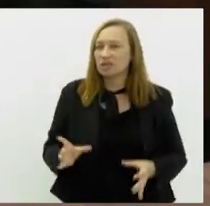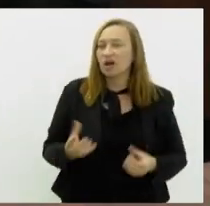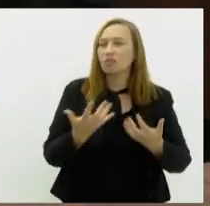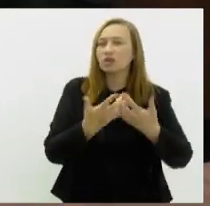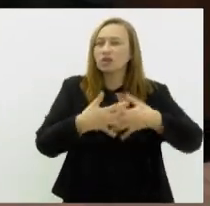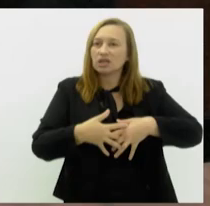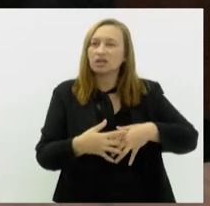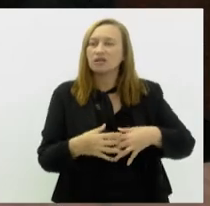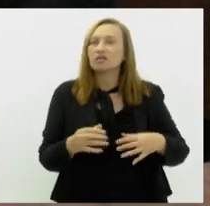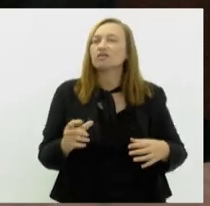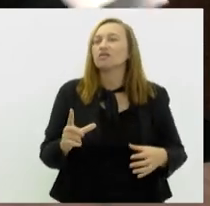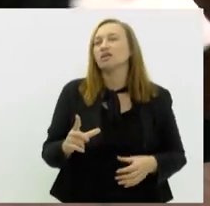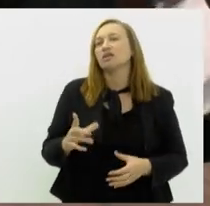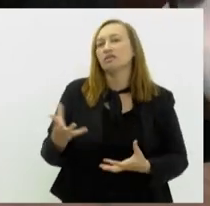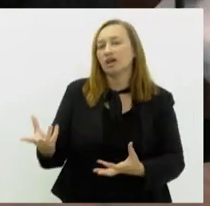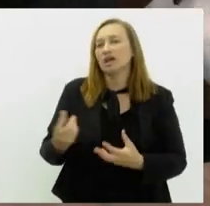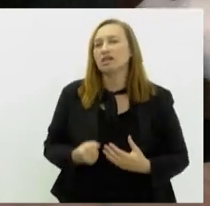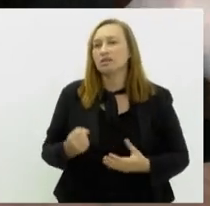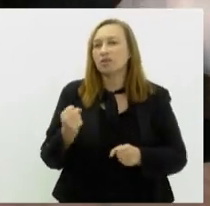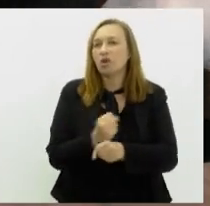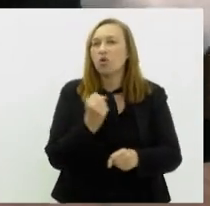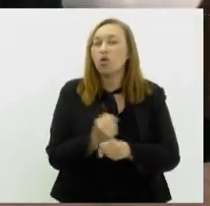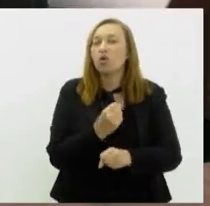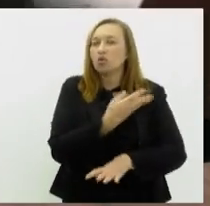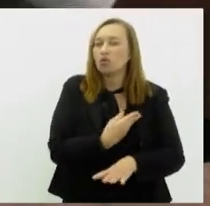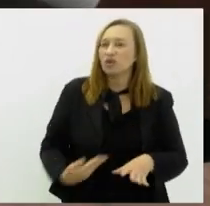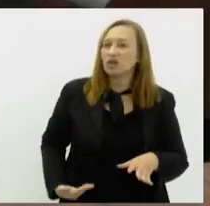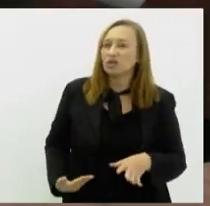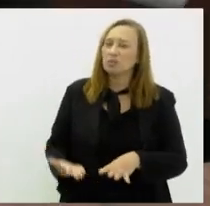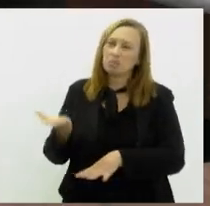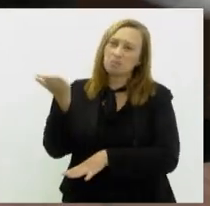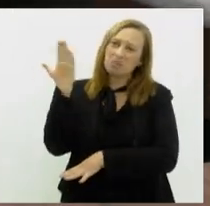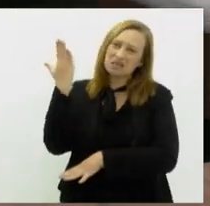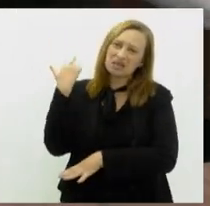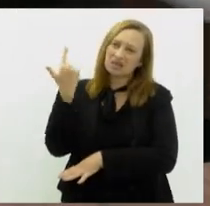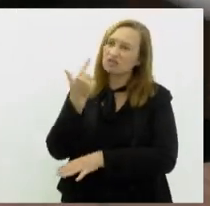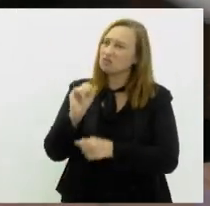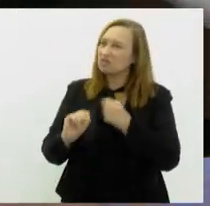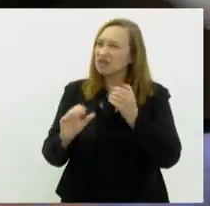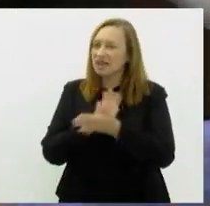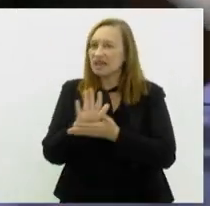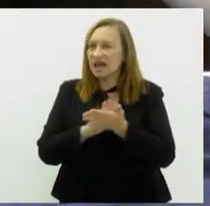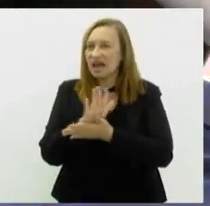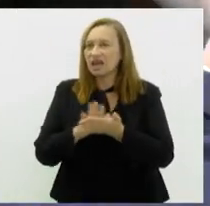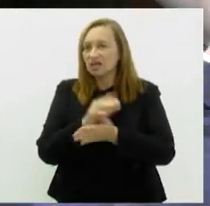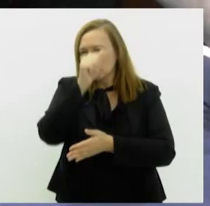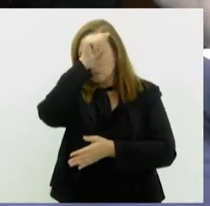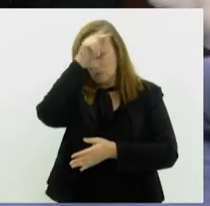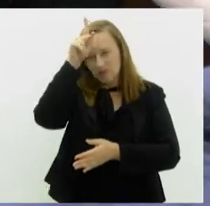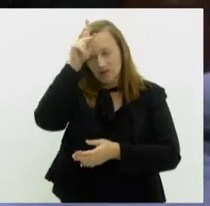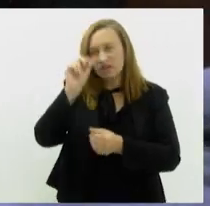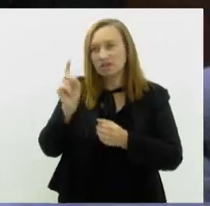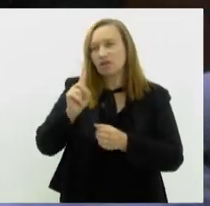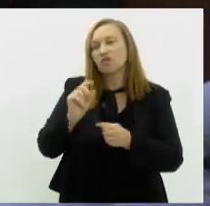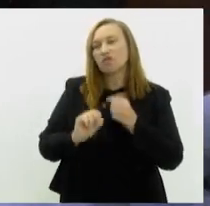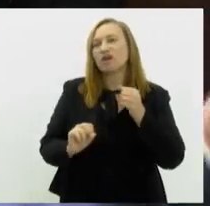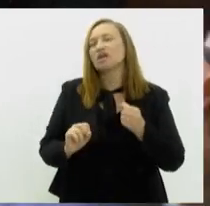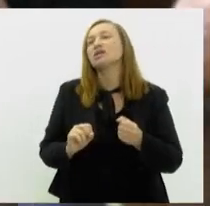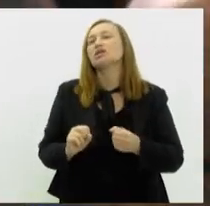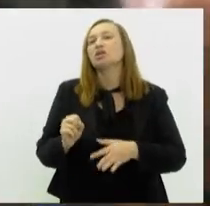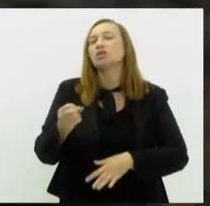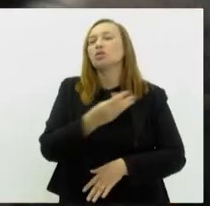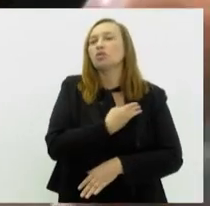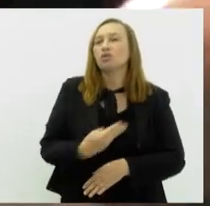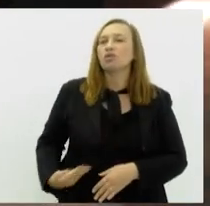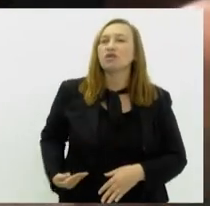obras de contenção. O que o governo federal passado não fez, o que o governo municipal atual não fez, o governo Lula está fazendo pelas nossas cidades. E